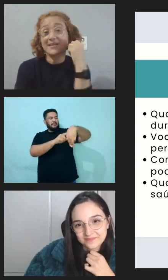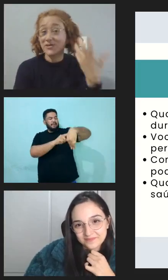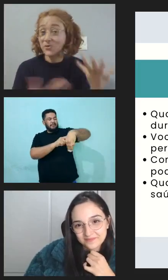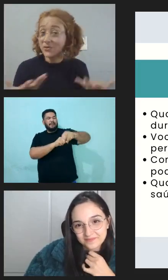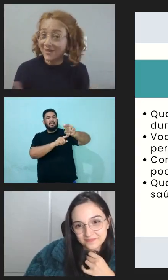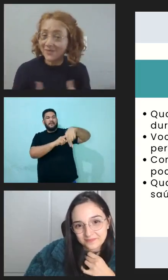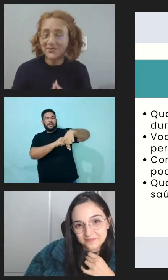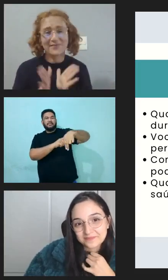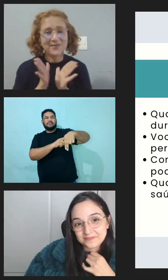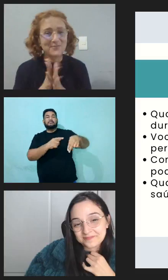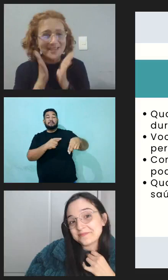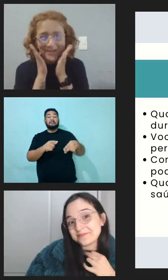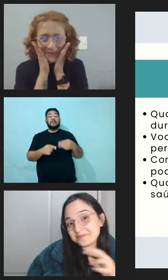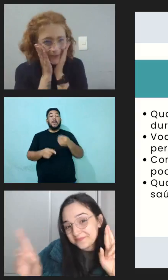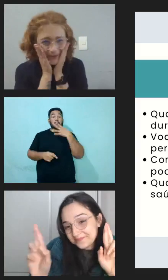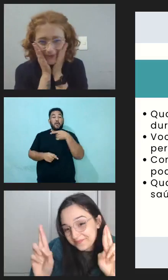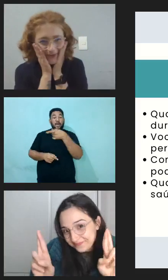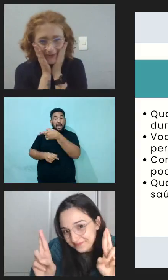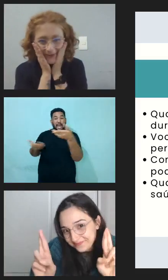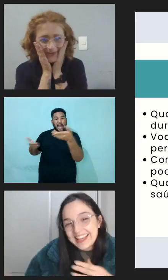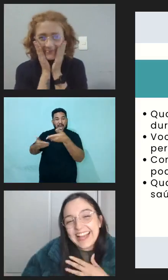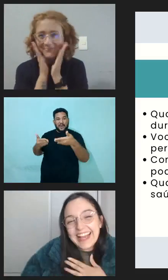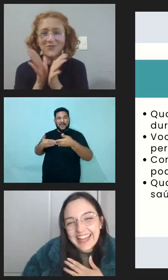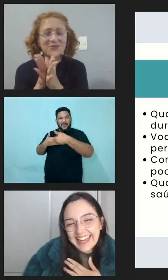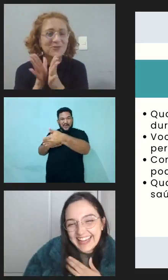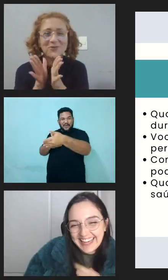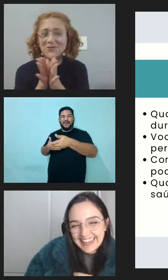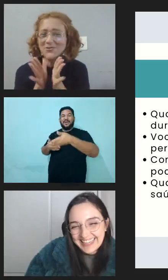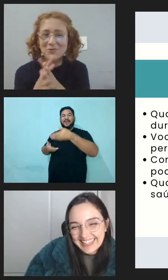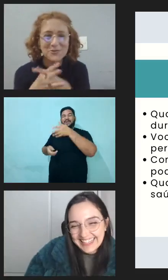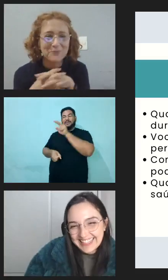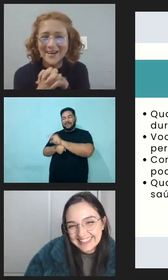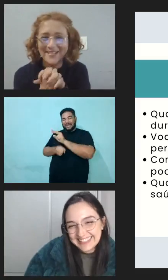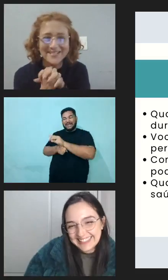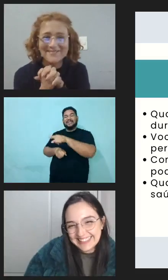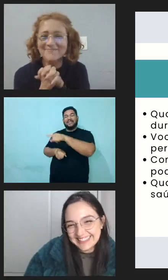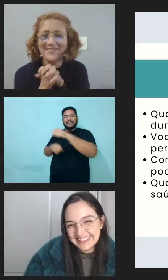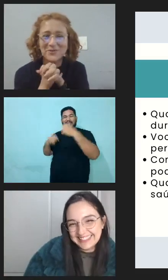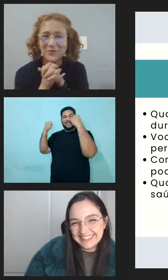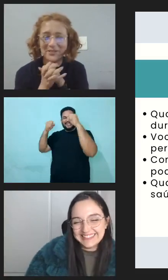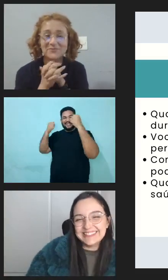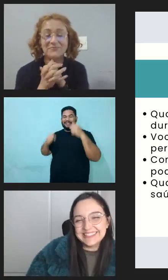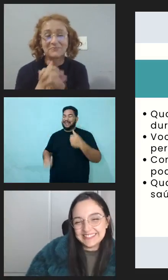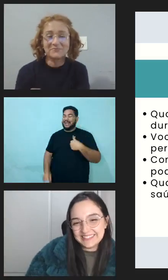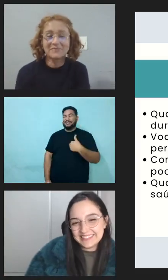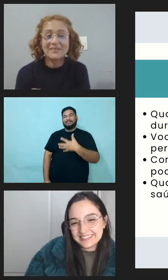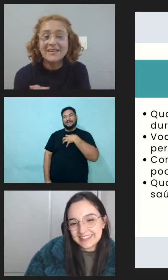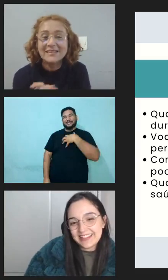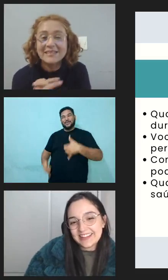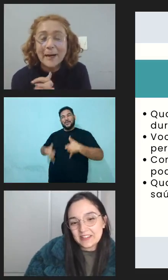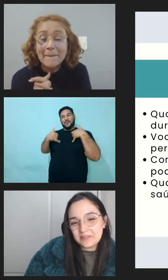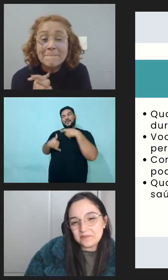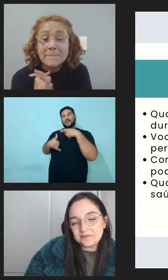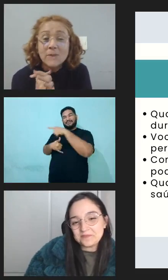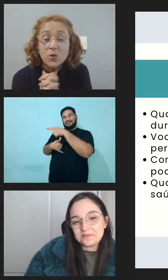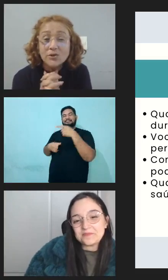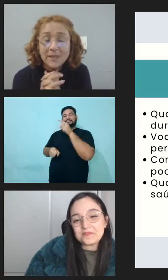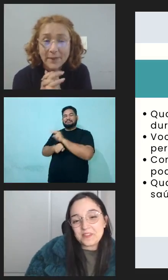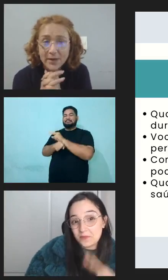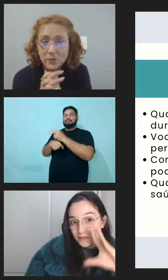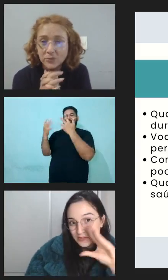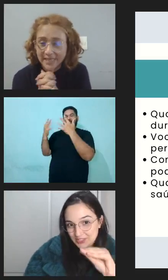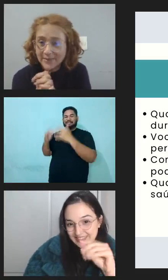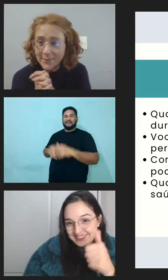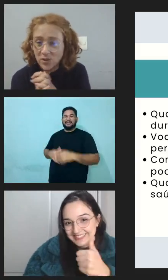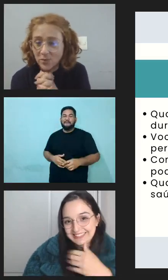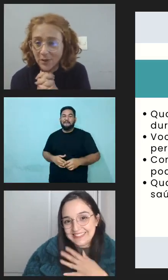está se cuidando, que faz. Ai, que orgulho, que orgulho. Orgulho dos meus pares que se cuidam, tá? Outra